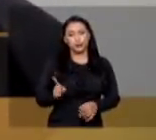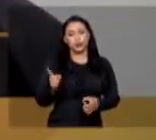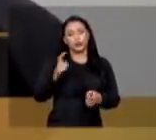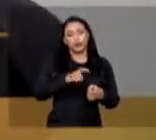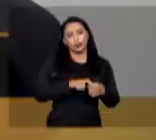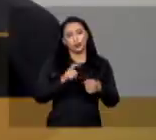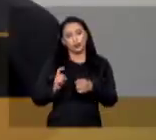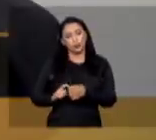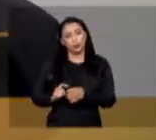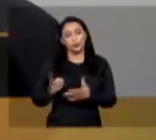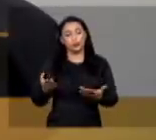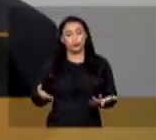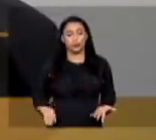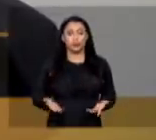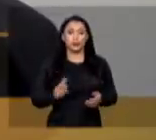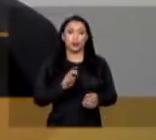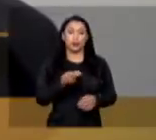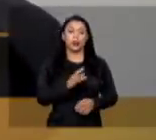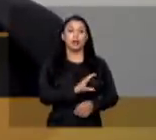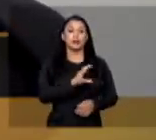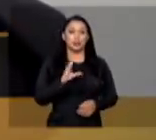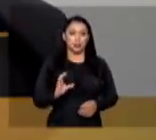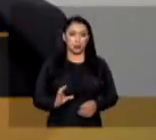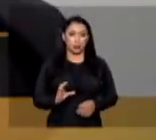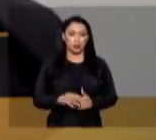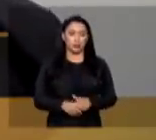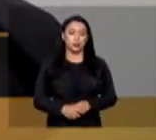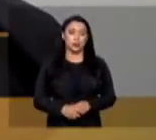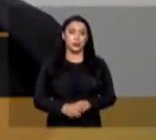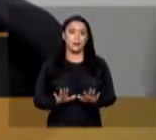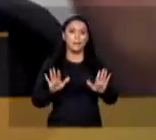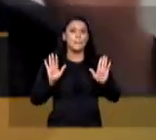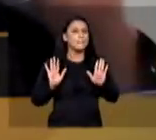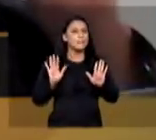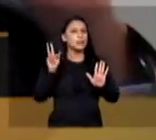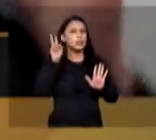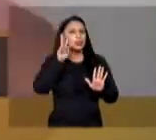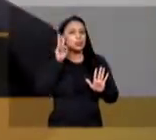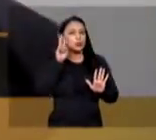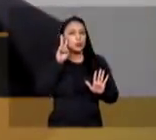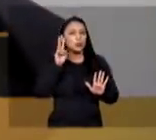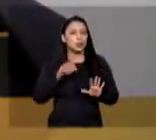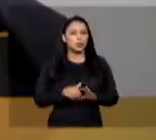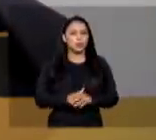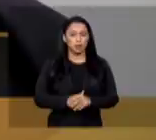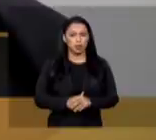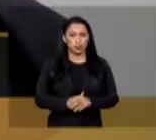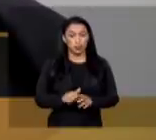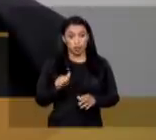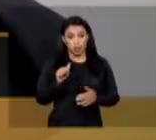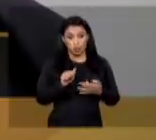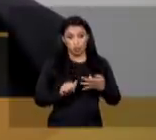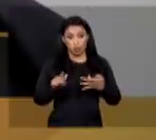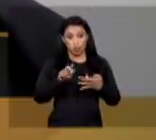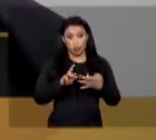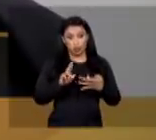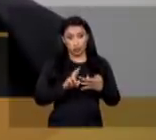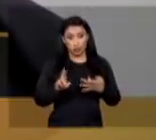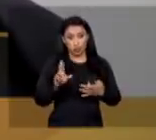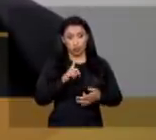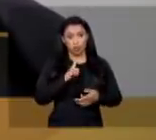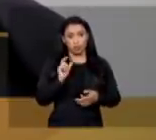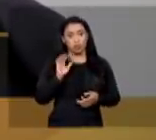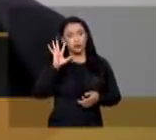deste habeas corpus. Mas aqui eu estou lembrando o seguinte, temos um agravo regimental interposto por impetrante